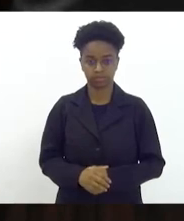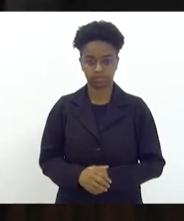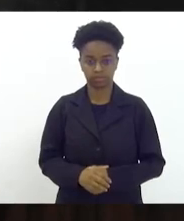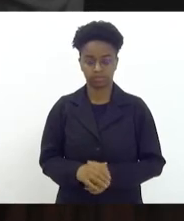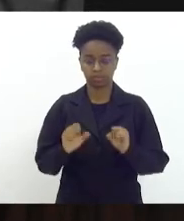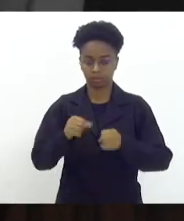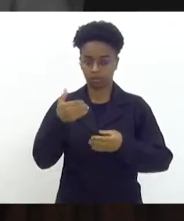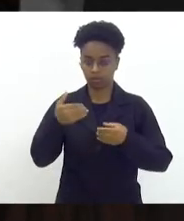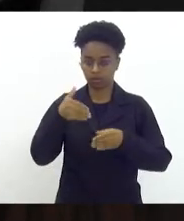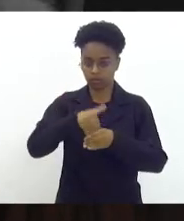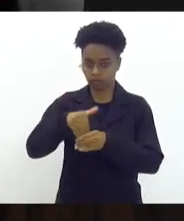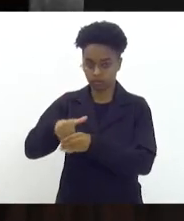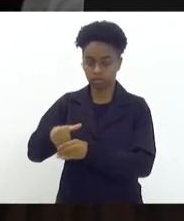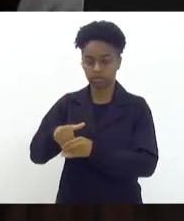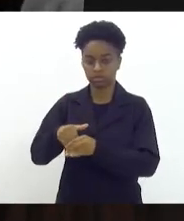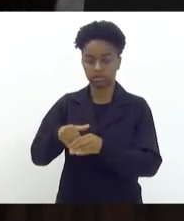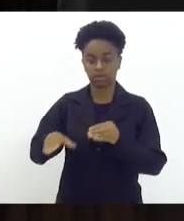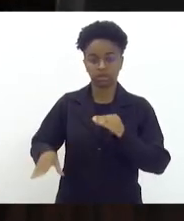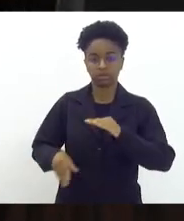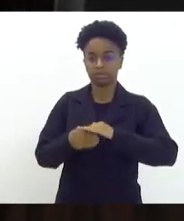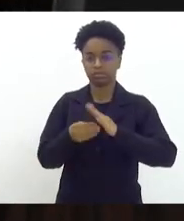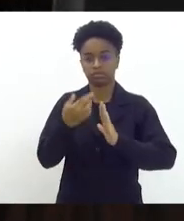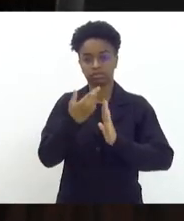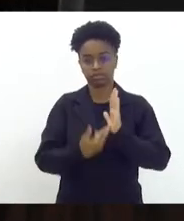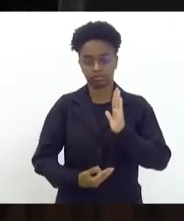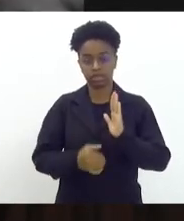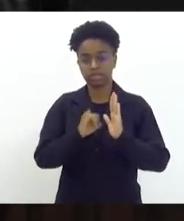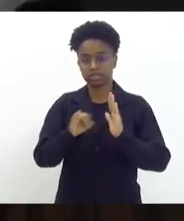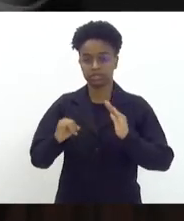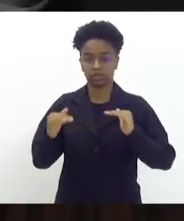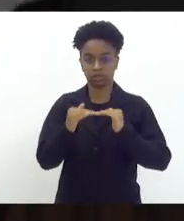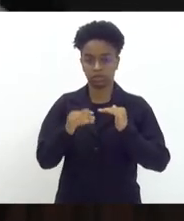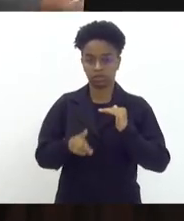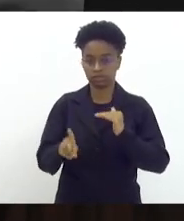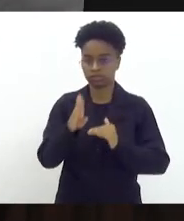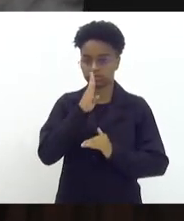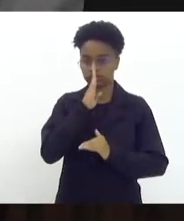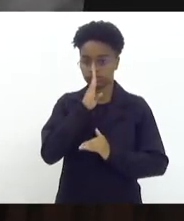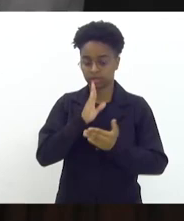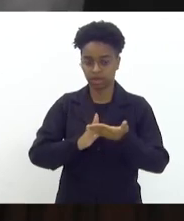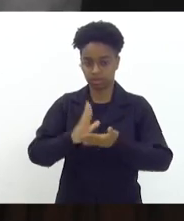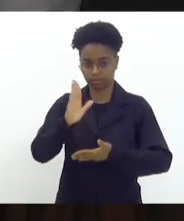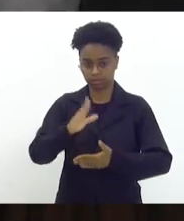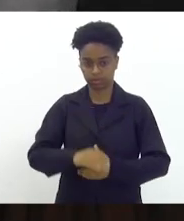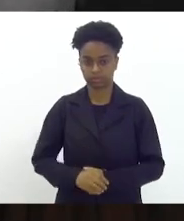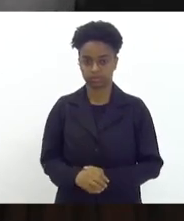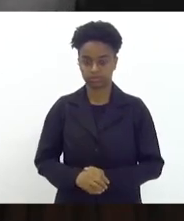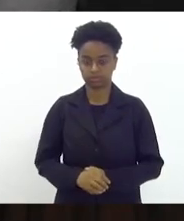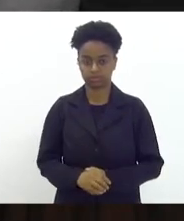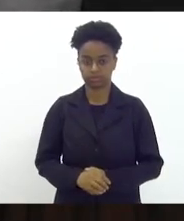em votação a emenda de redação senhores que a própria Manias Como estão aprovado